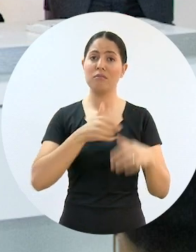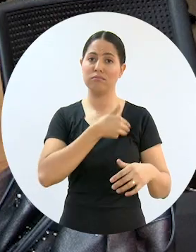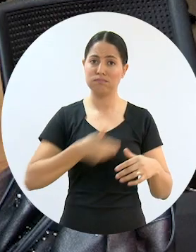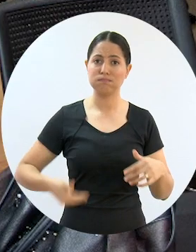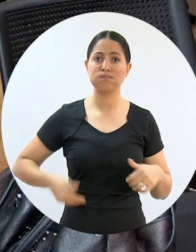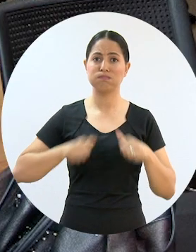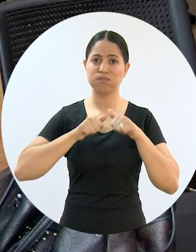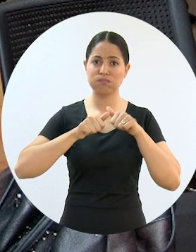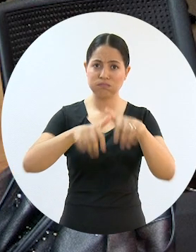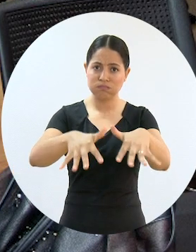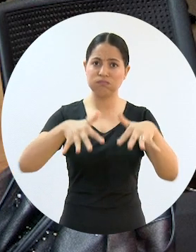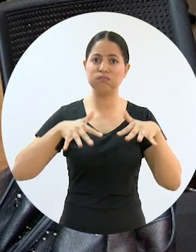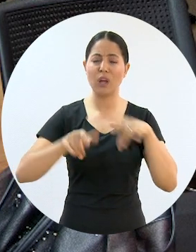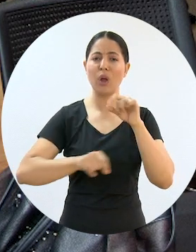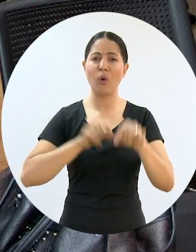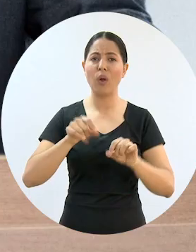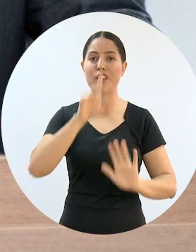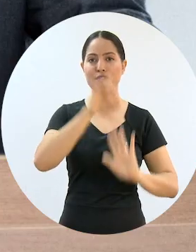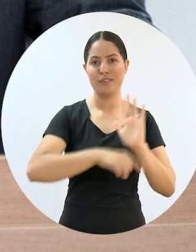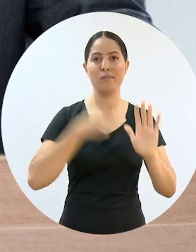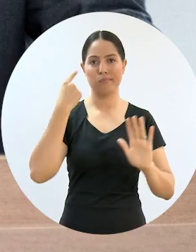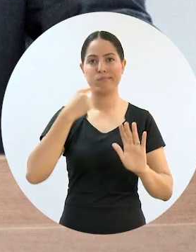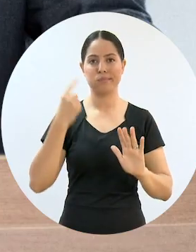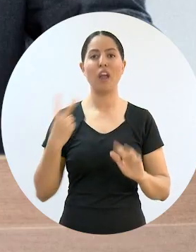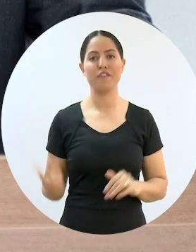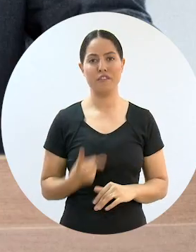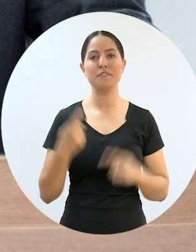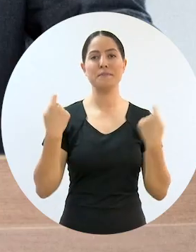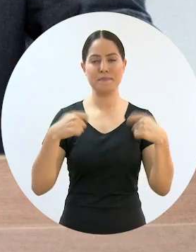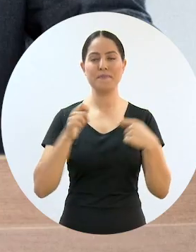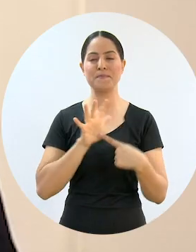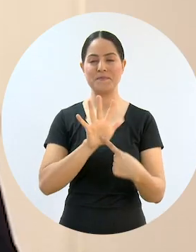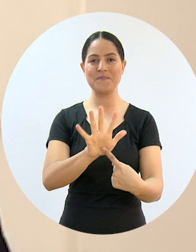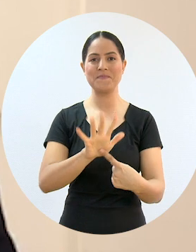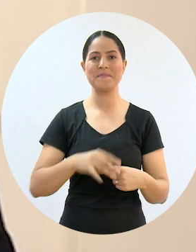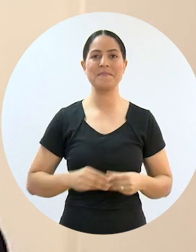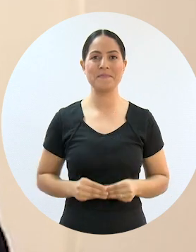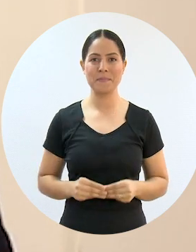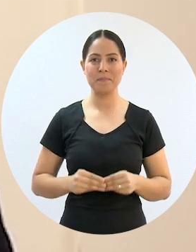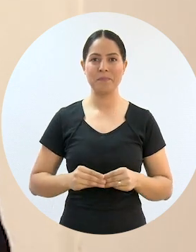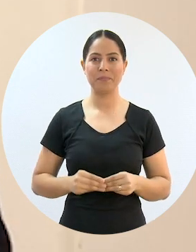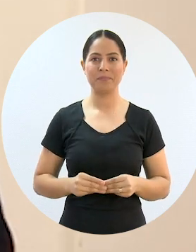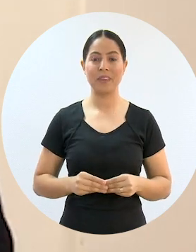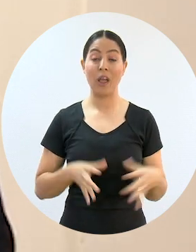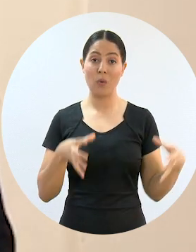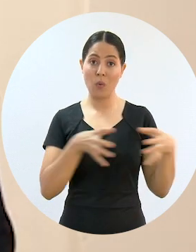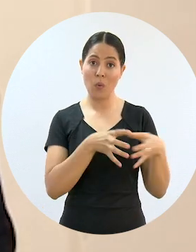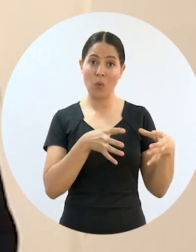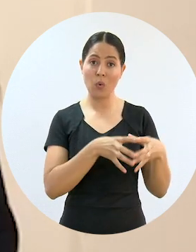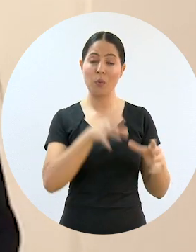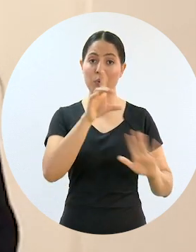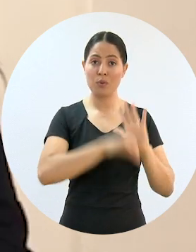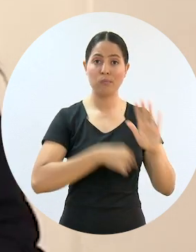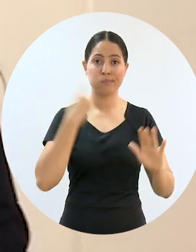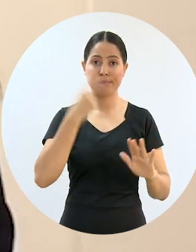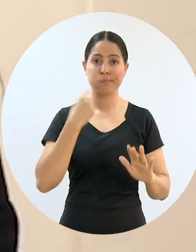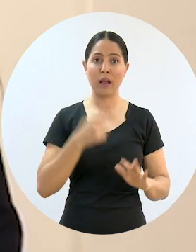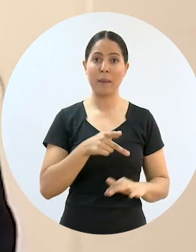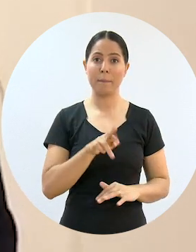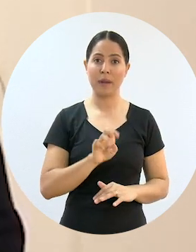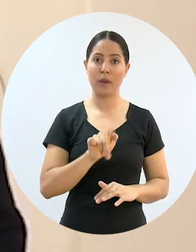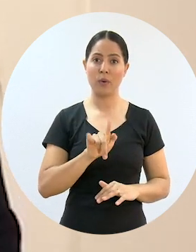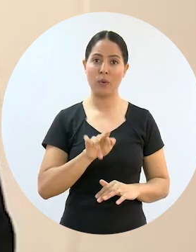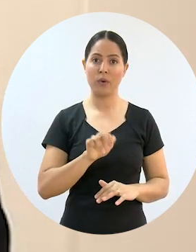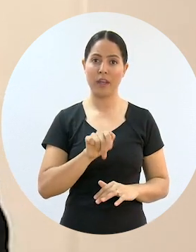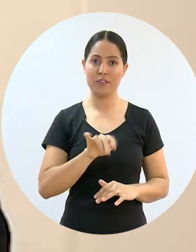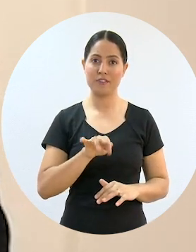sobre a valorização do advogado e da advogada foram destaque. A Caravana de Prerrogativas do Conselho Federal irá